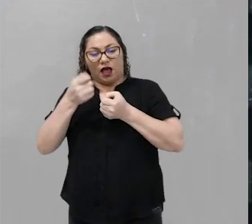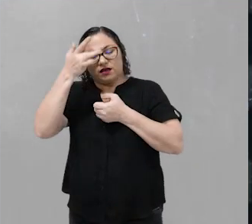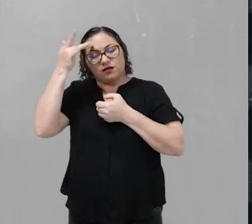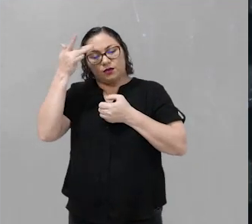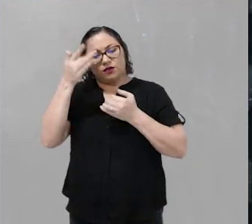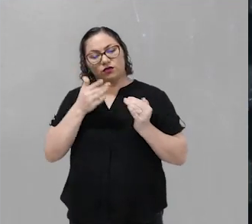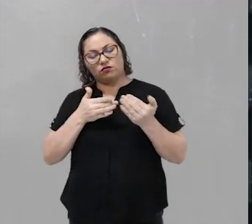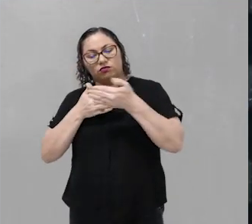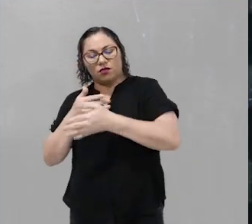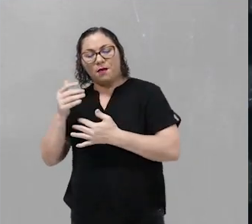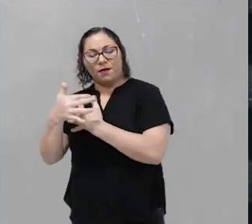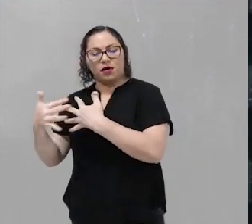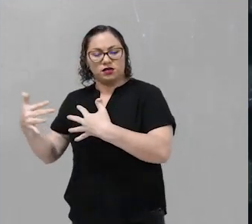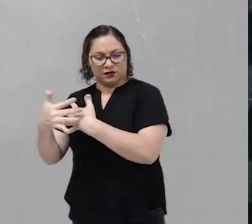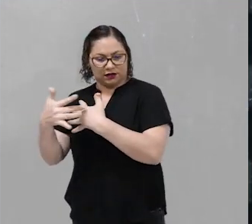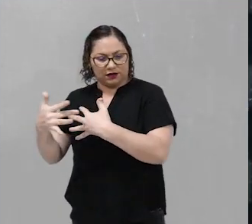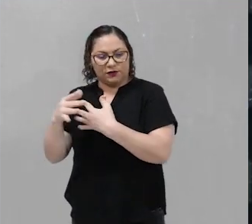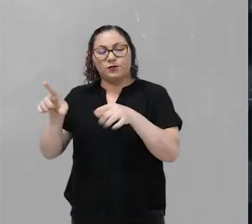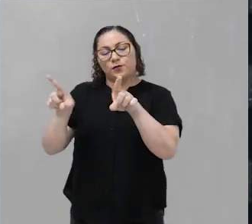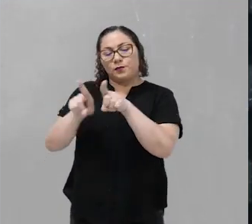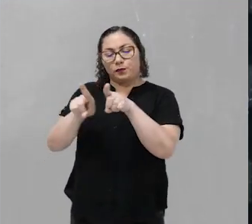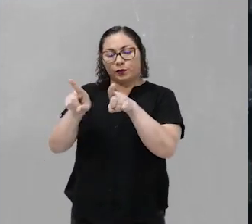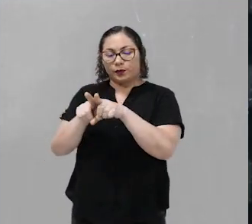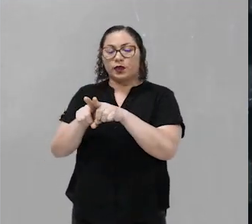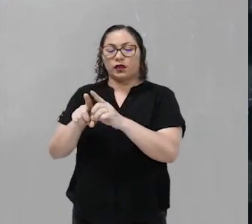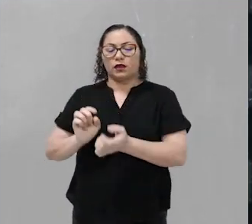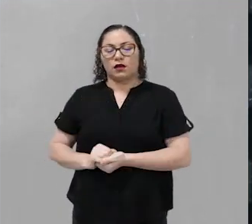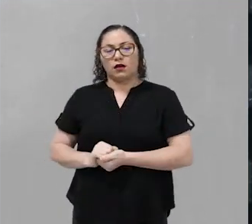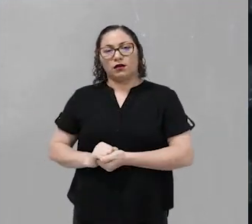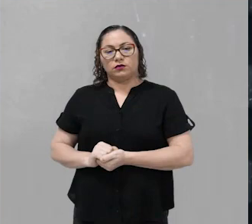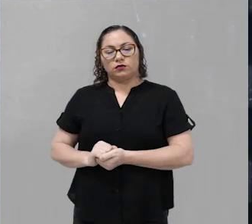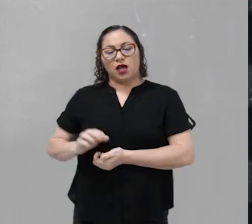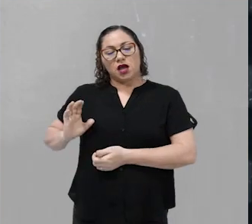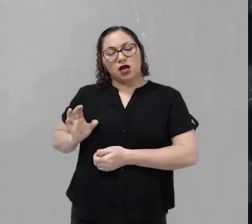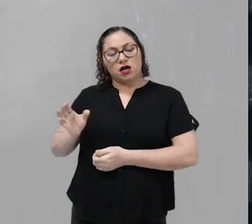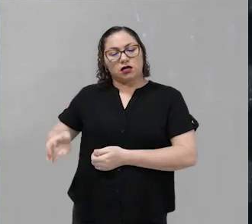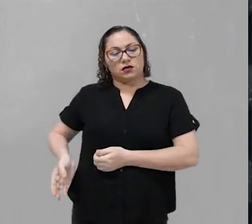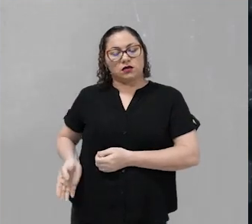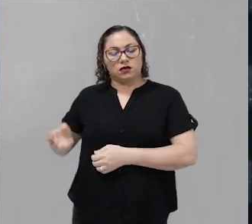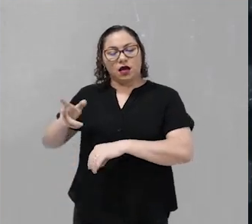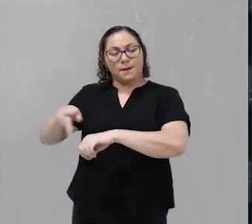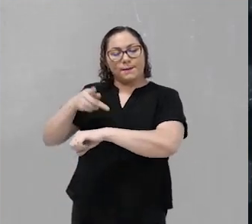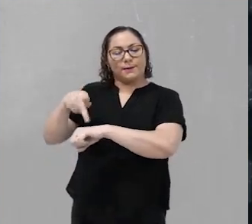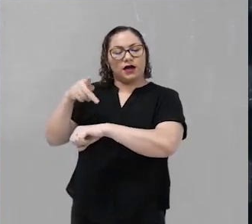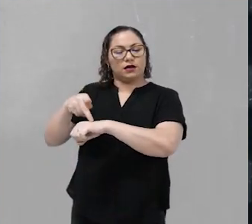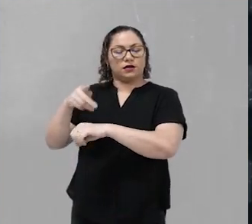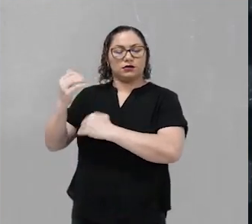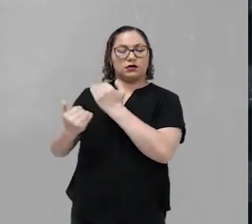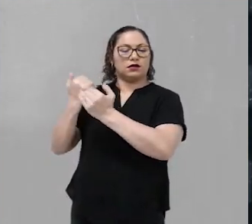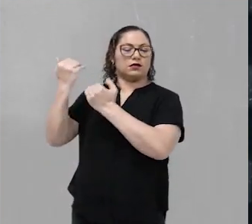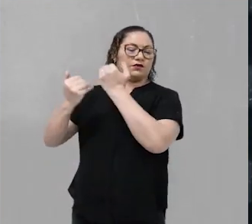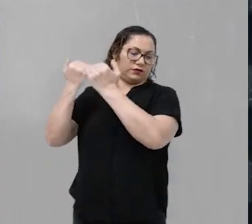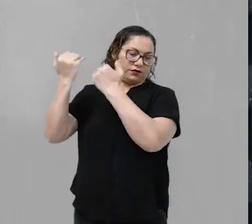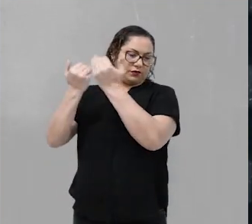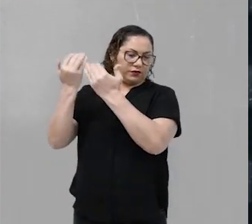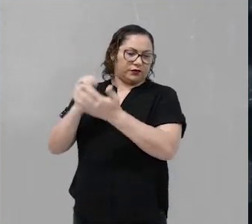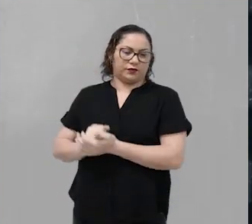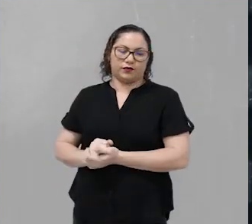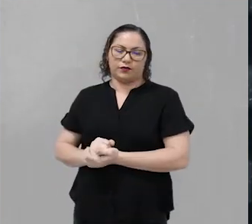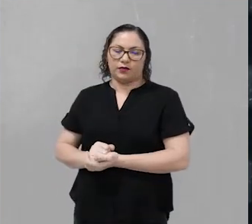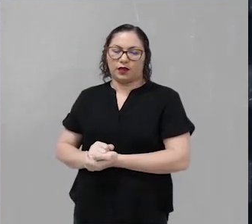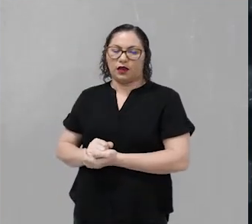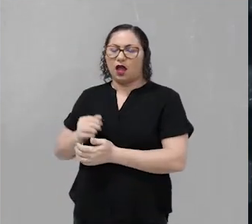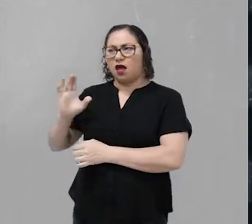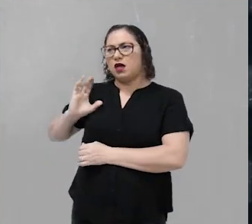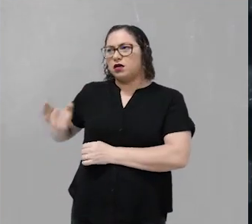a cidade, para a área urbana. E também as características, né, de países desenvolvidos. Essas